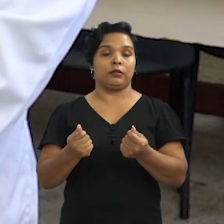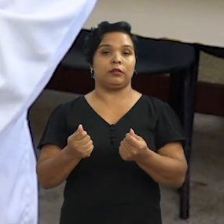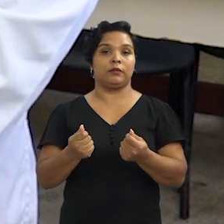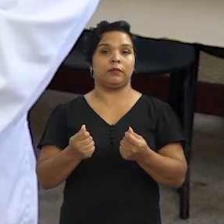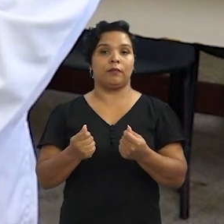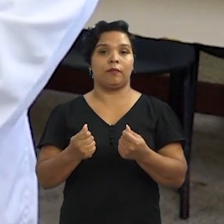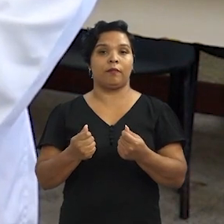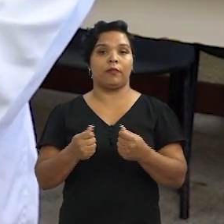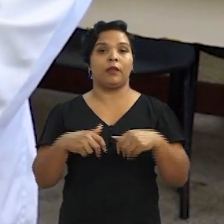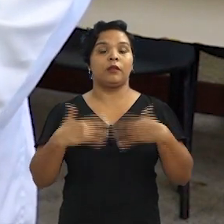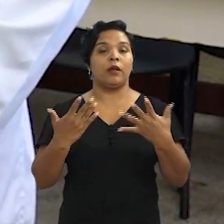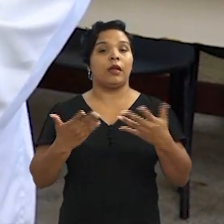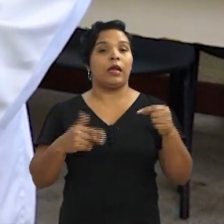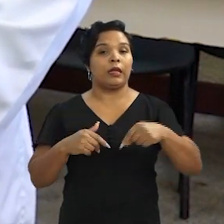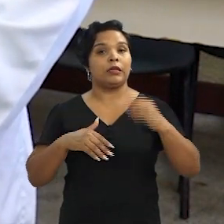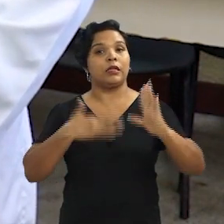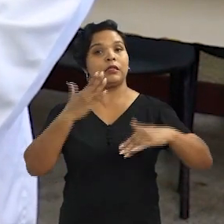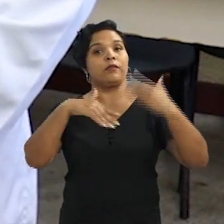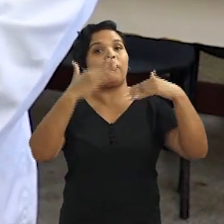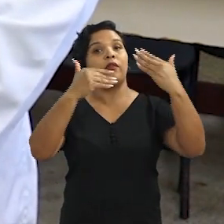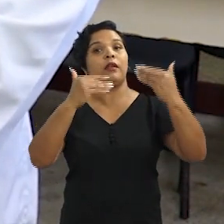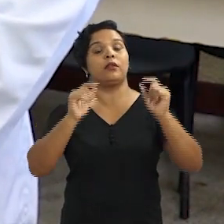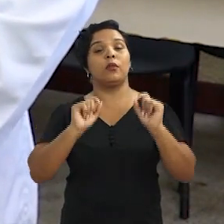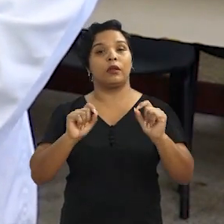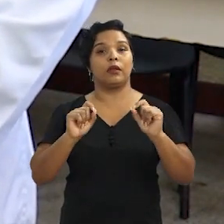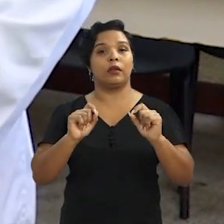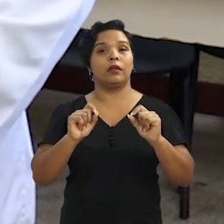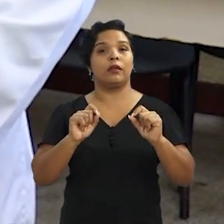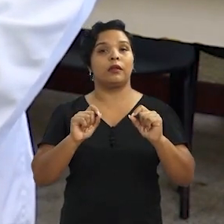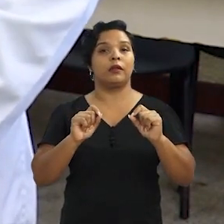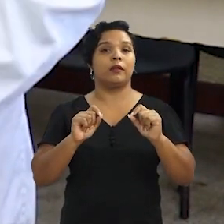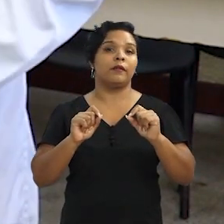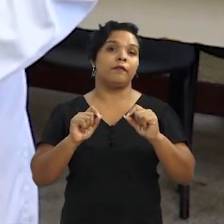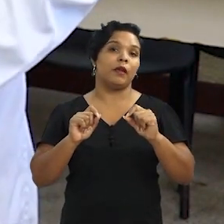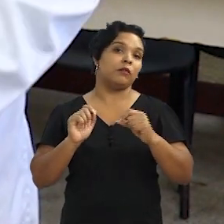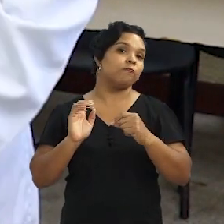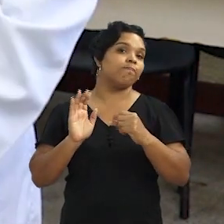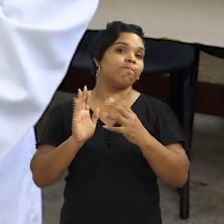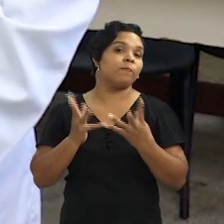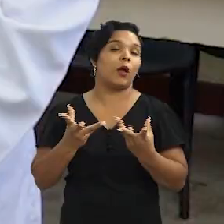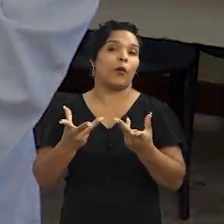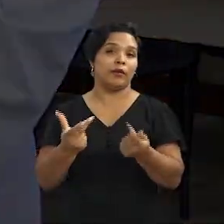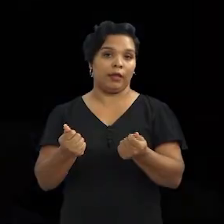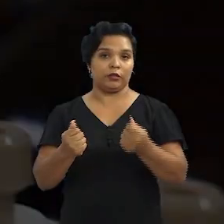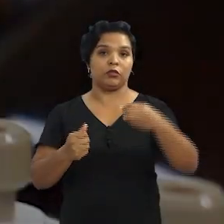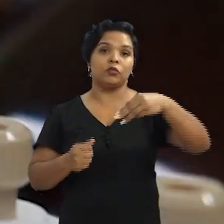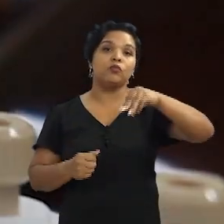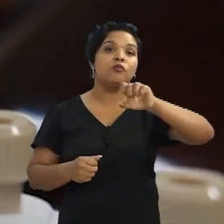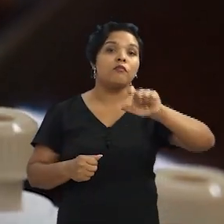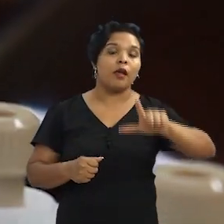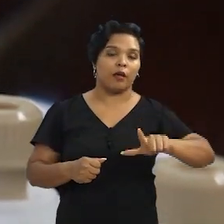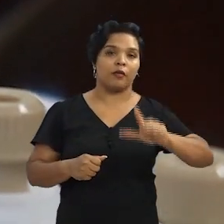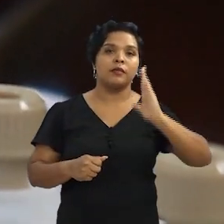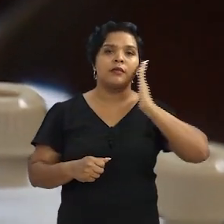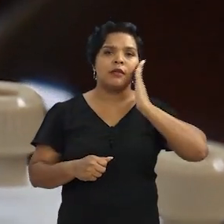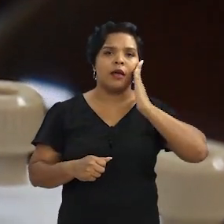qualidade. Então a gente está com essa pesquisa aqui, a gente está desenvolvendo, determinando esses parâmetros de qualidade,